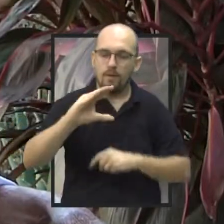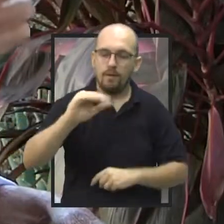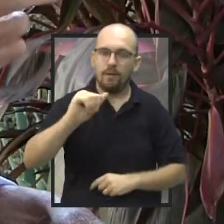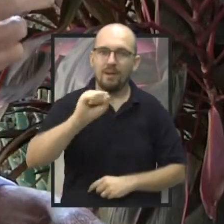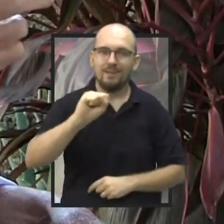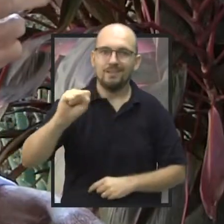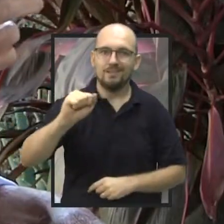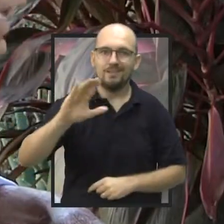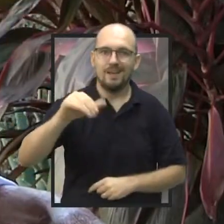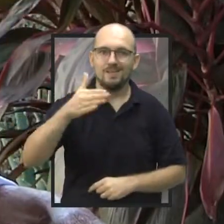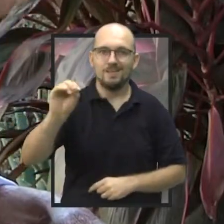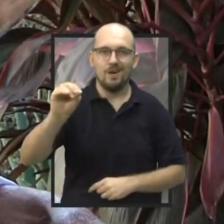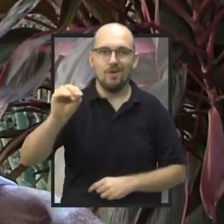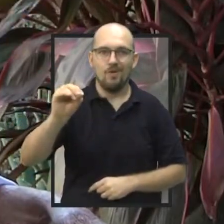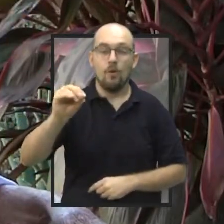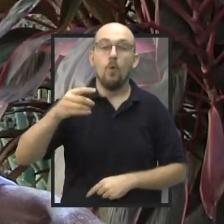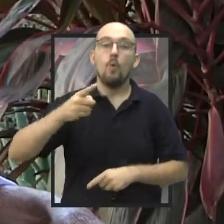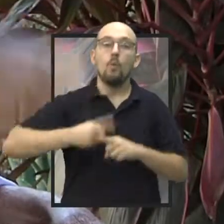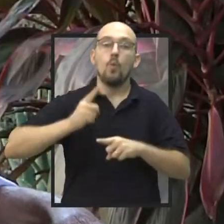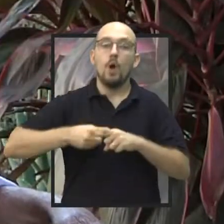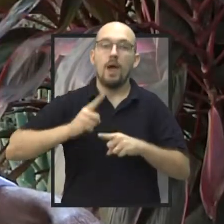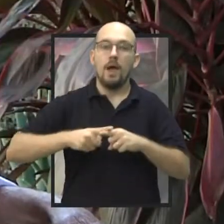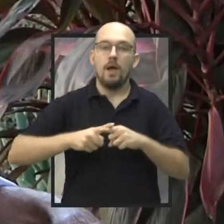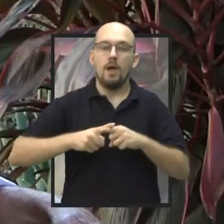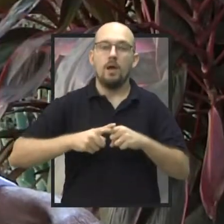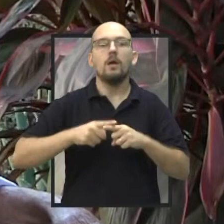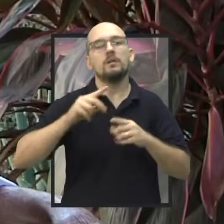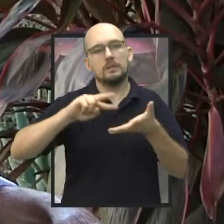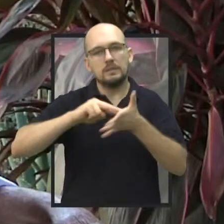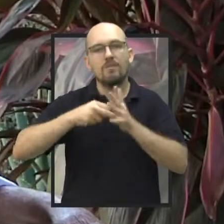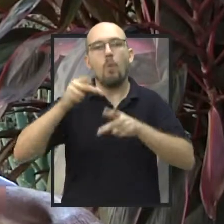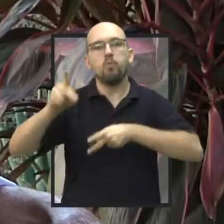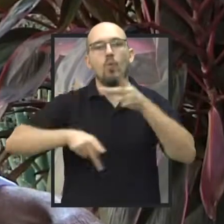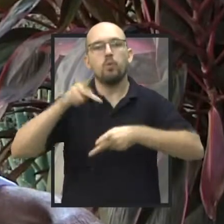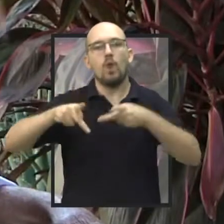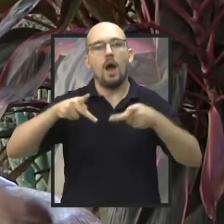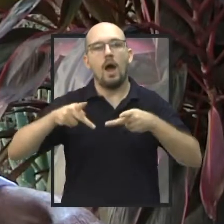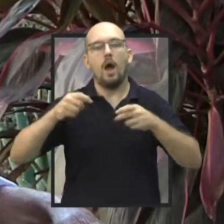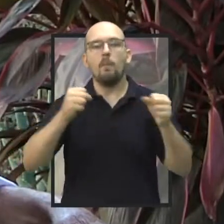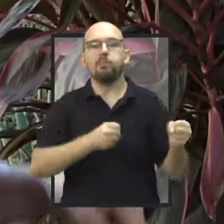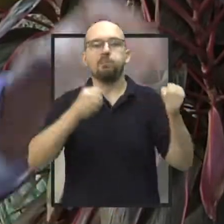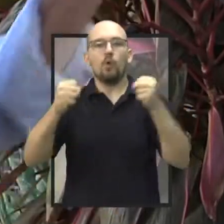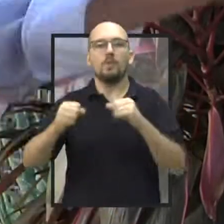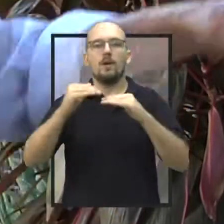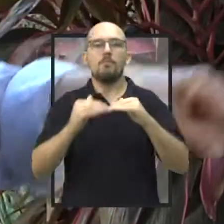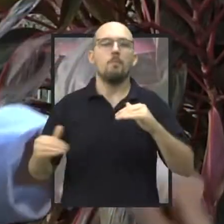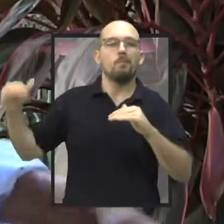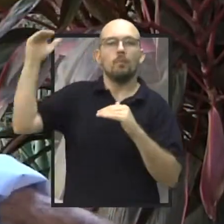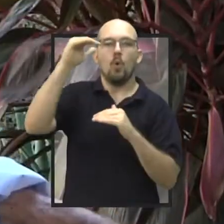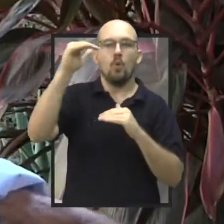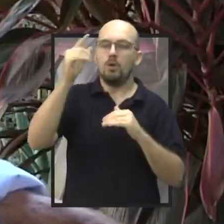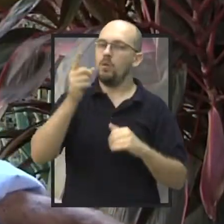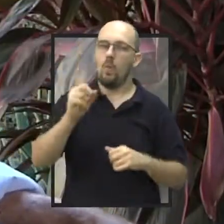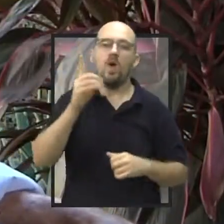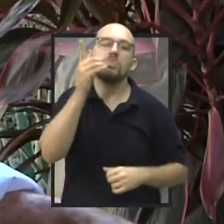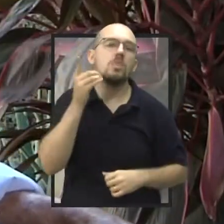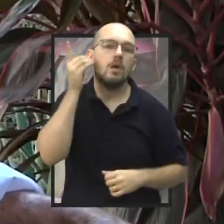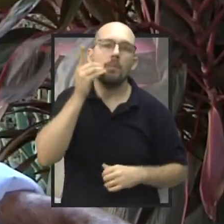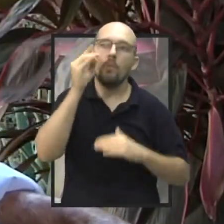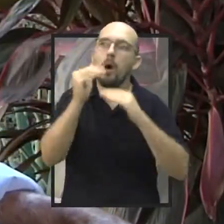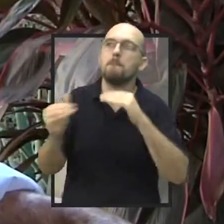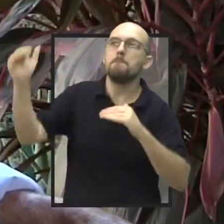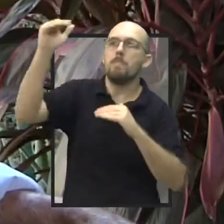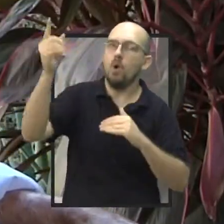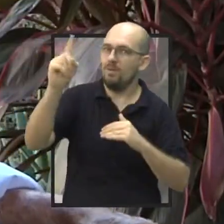que você otorgou é porque a soberania é popular. A soberania é do povo, não é do deputado. E hoje